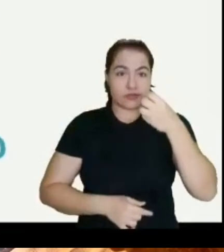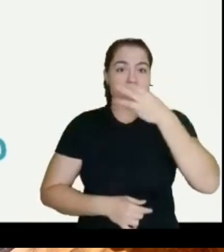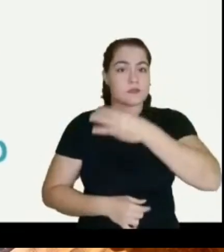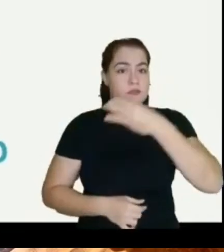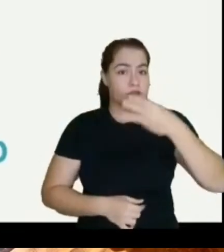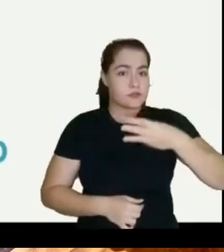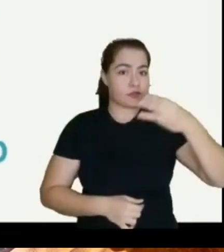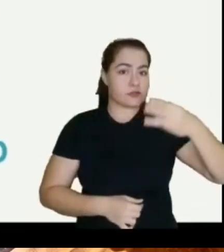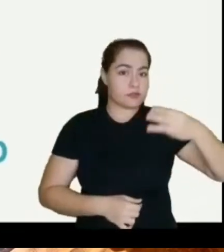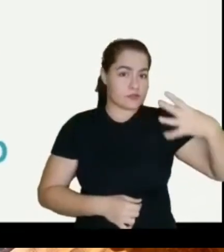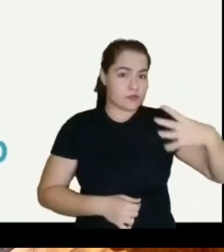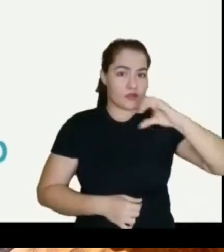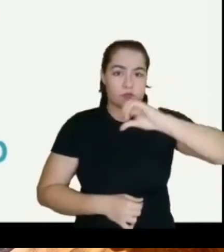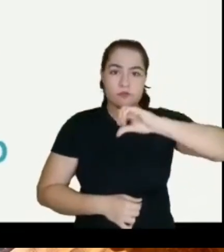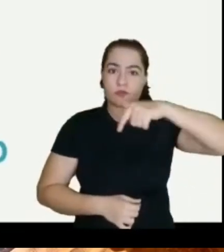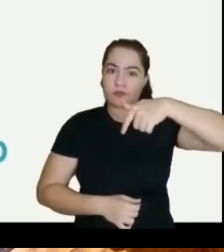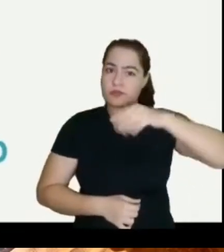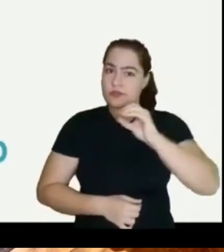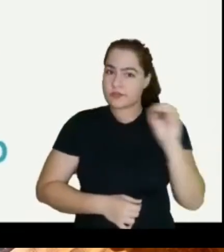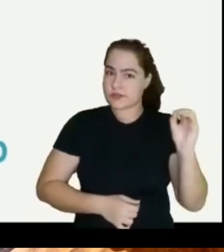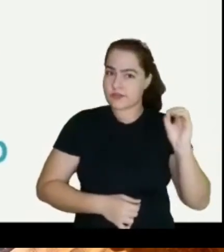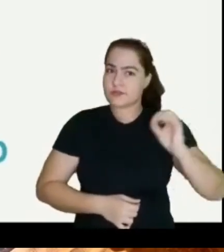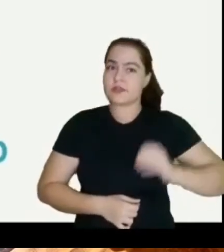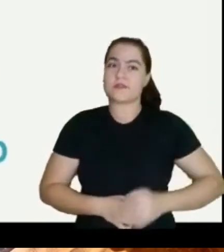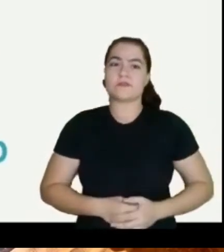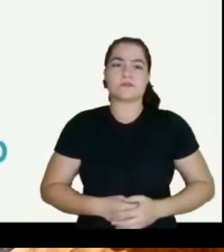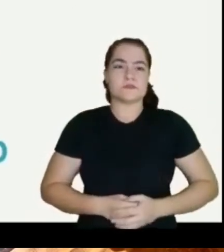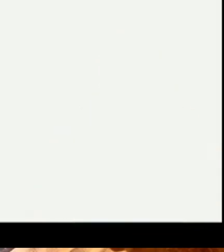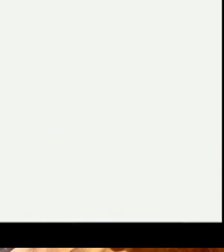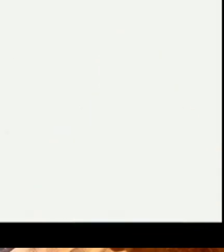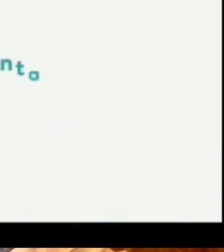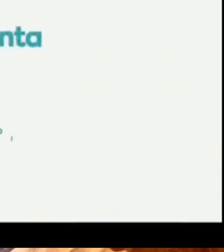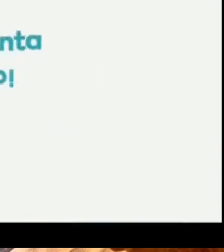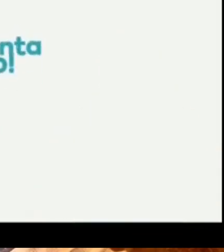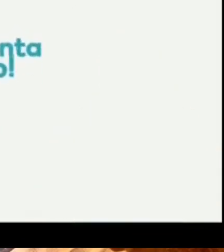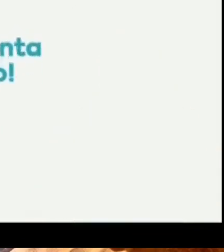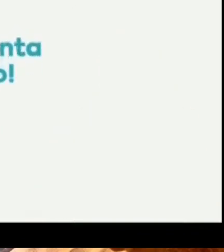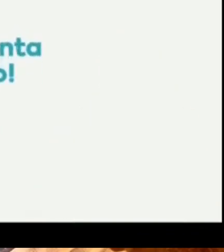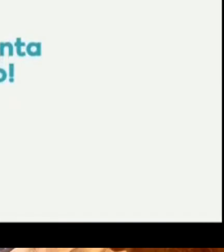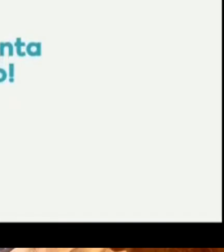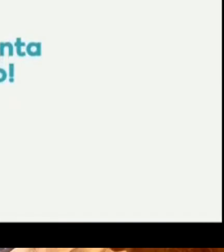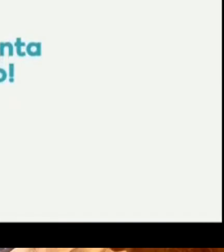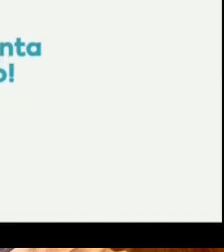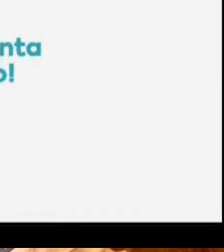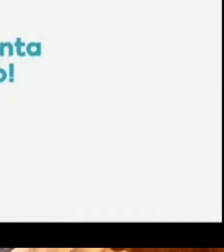DDD 31 33 34 9700.